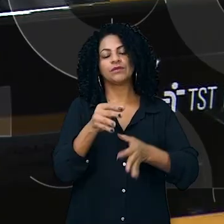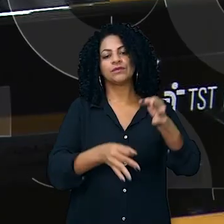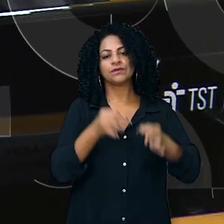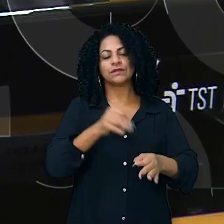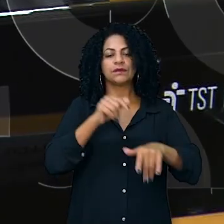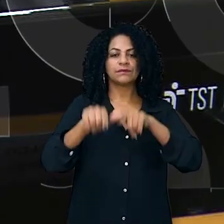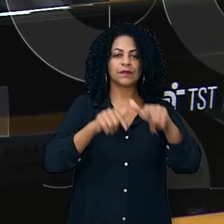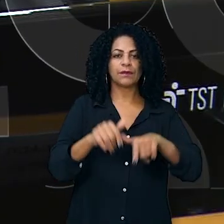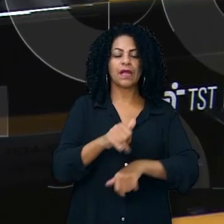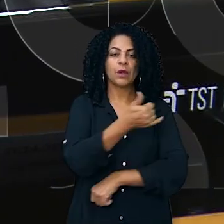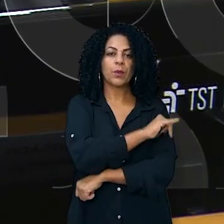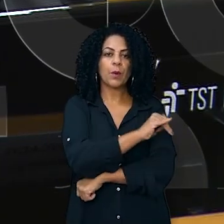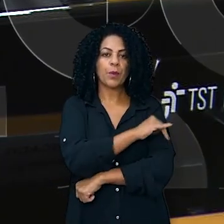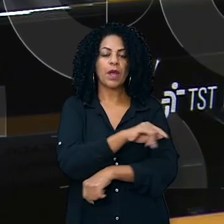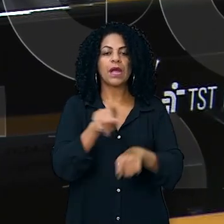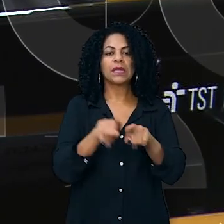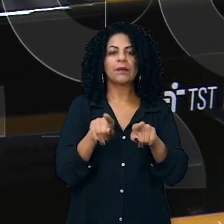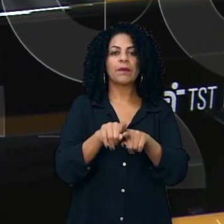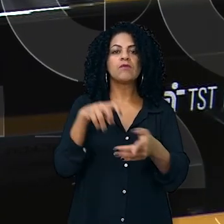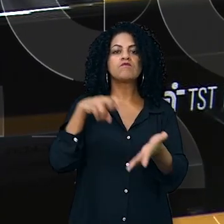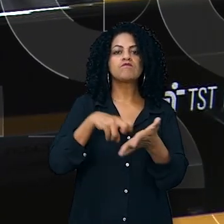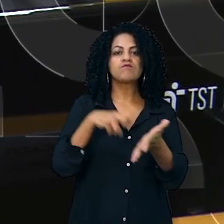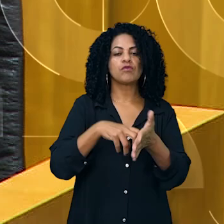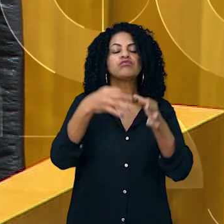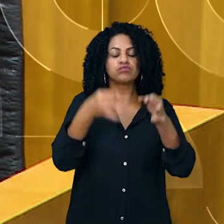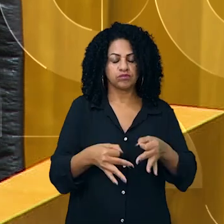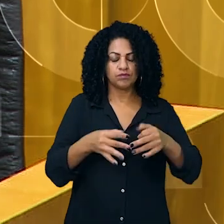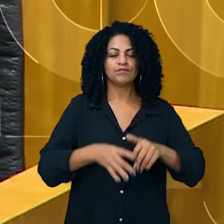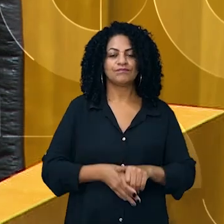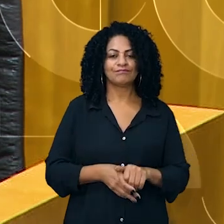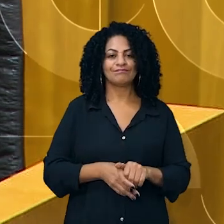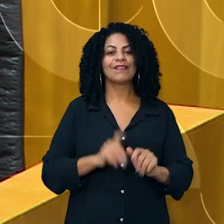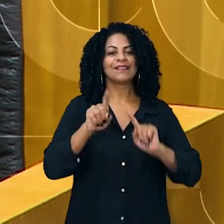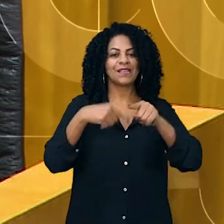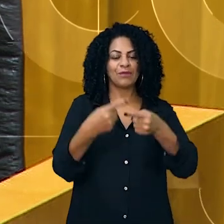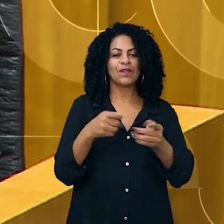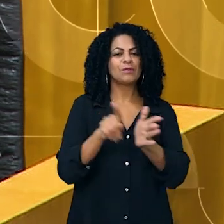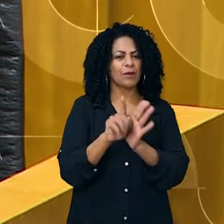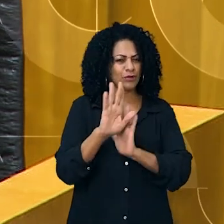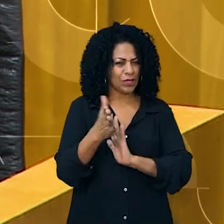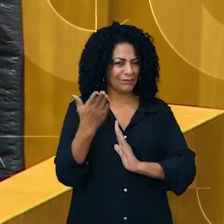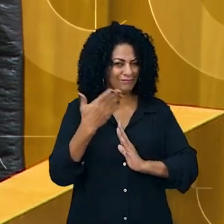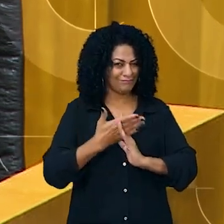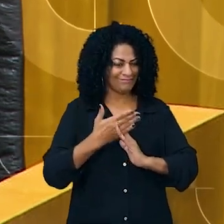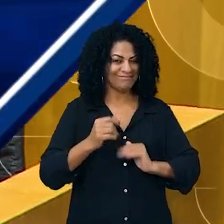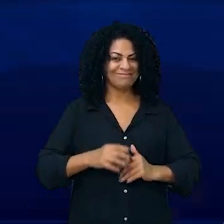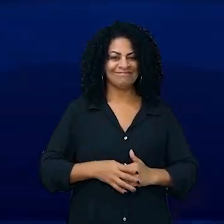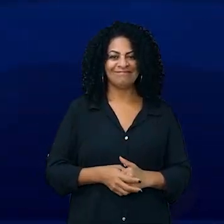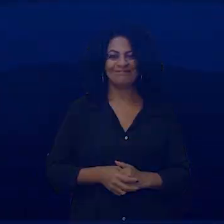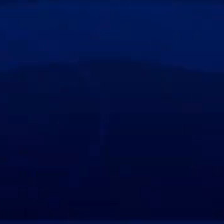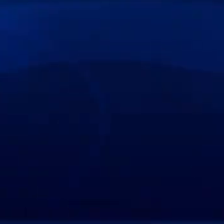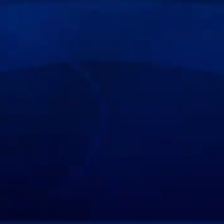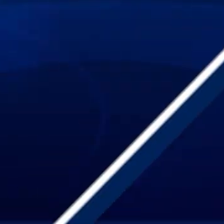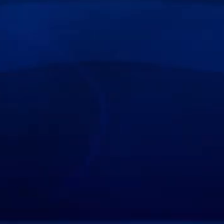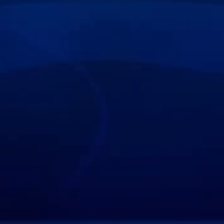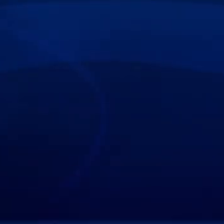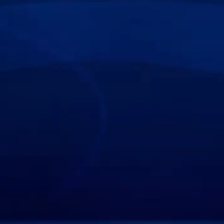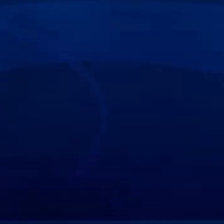Rio de Janeiro, que considerou a punição excessiva. Veja esse caso completo daqui a pouco.